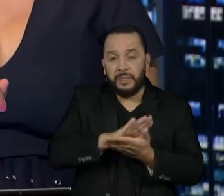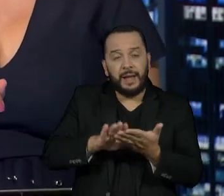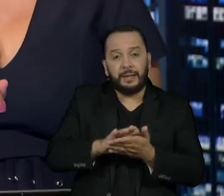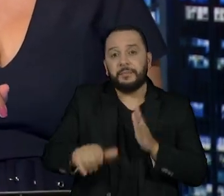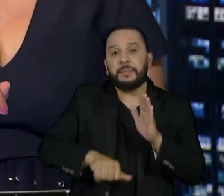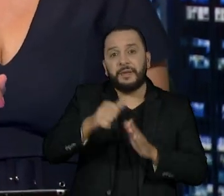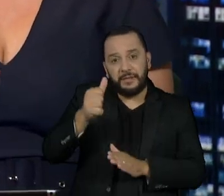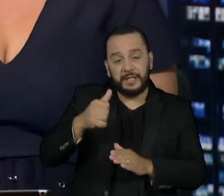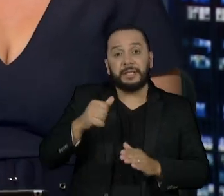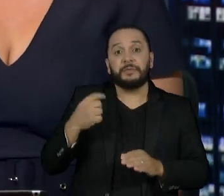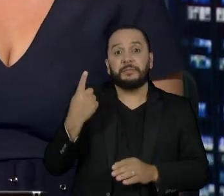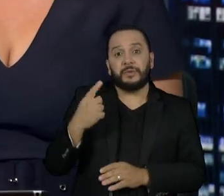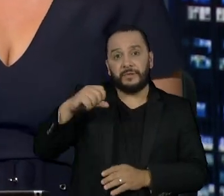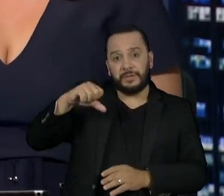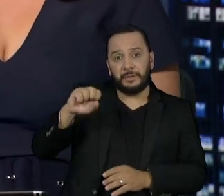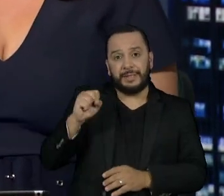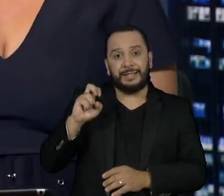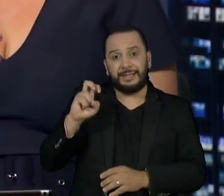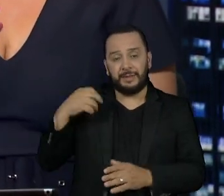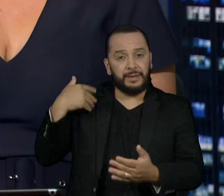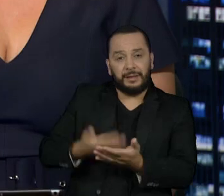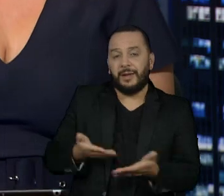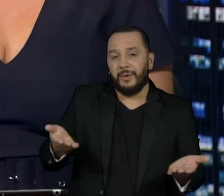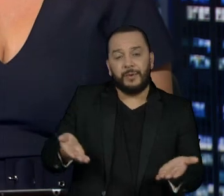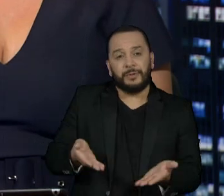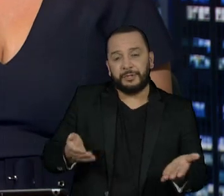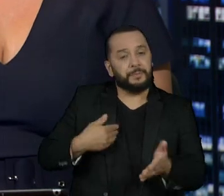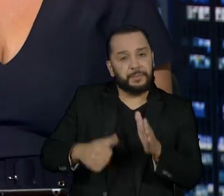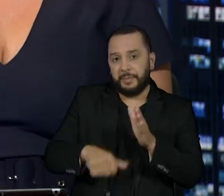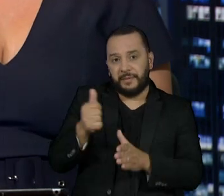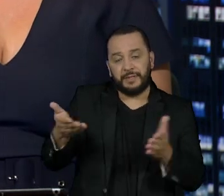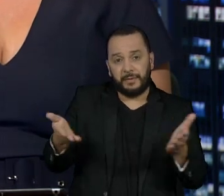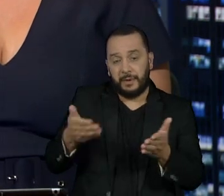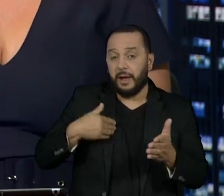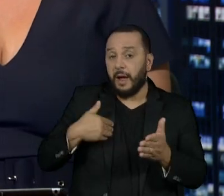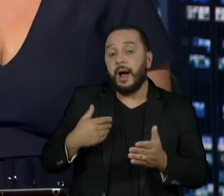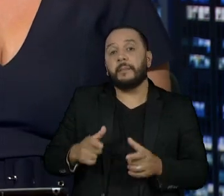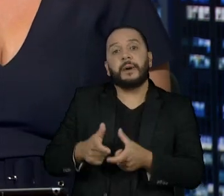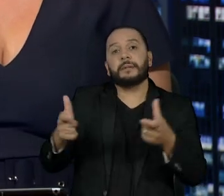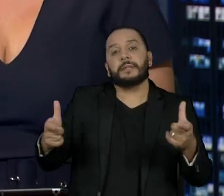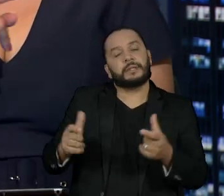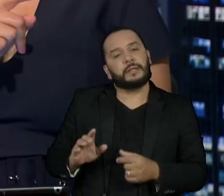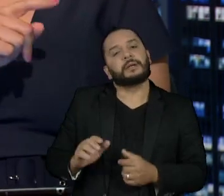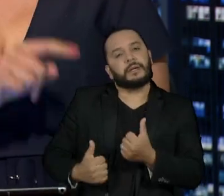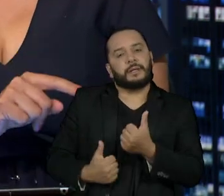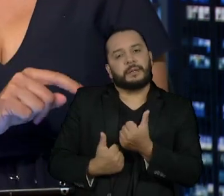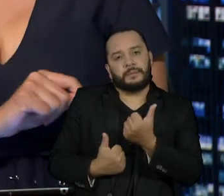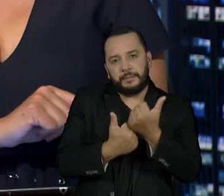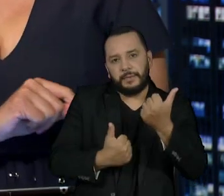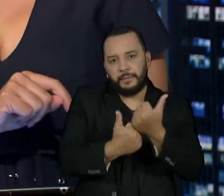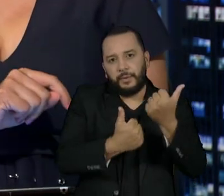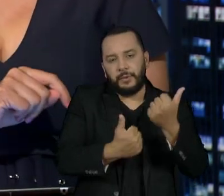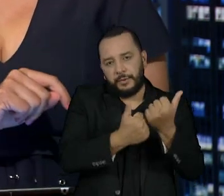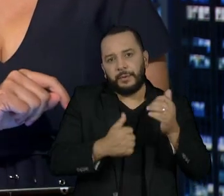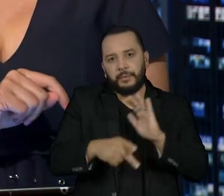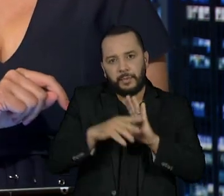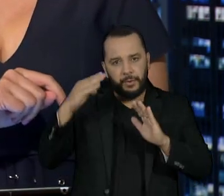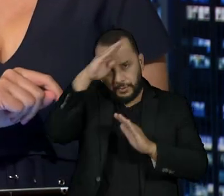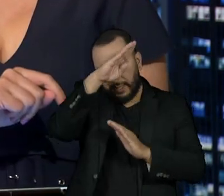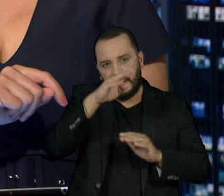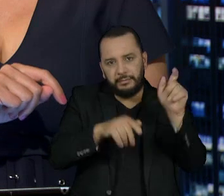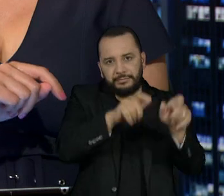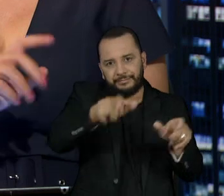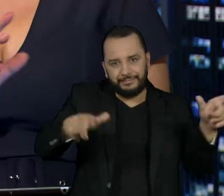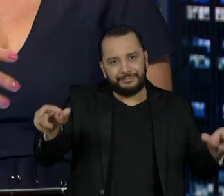desde 1985. A maioria dos candidatos, apoiados pelo presidente Bolsonaro, perdeu. Qual o balanço